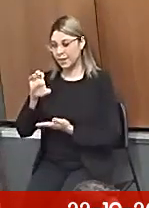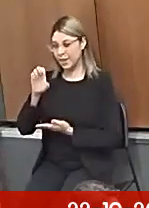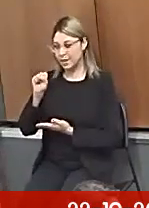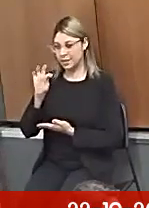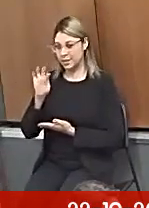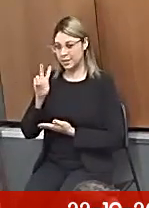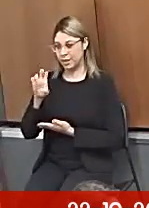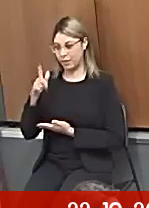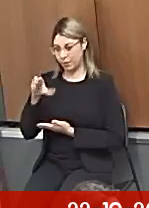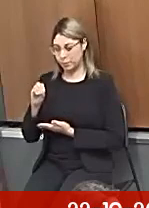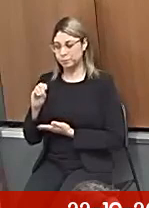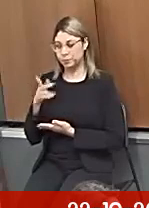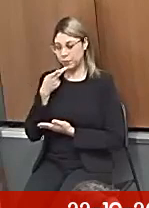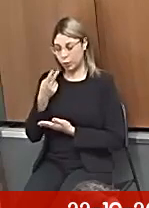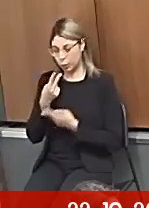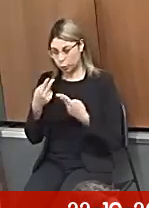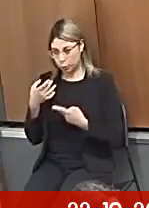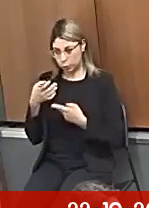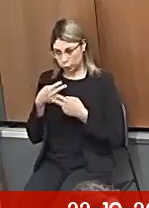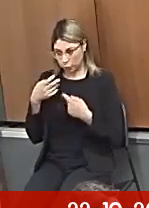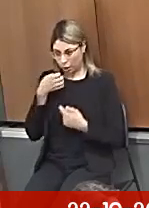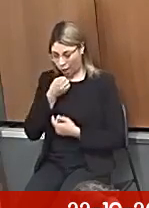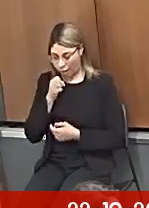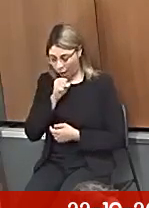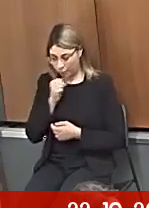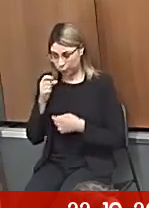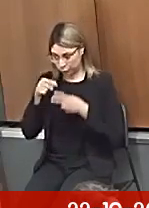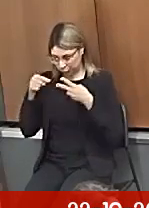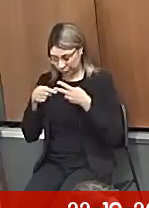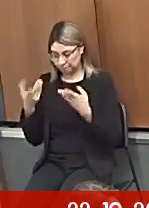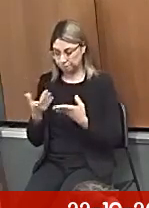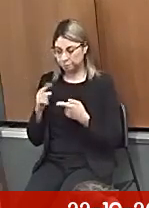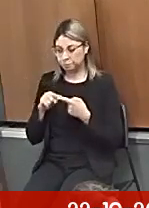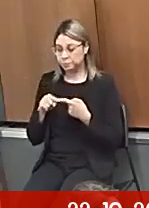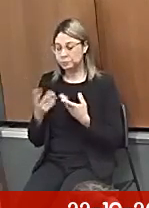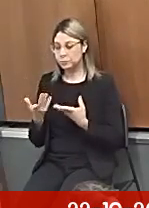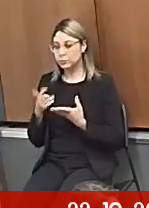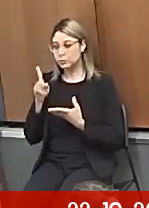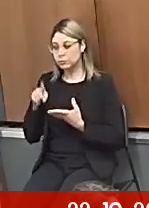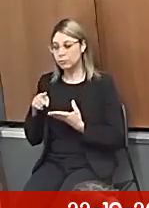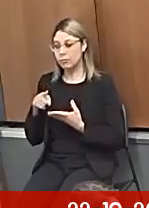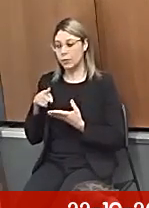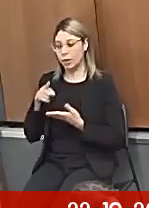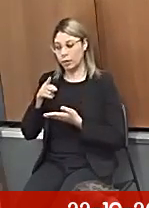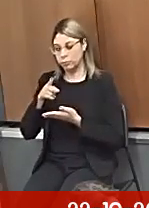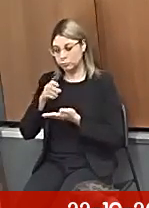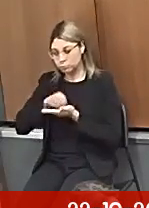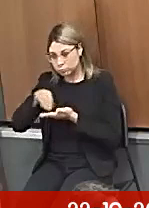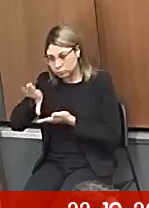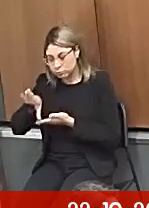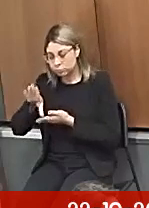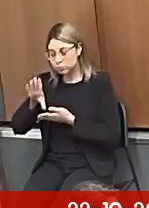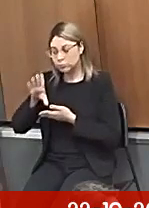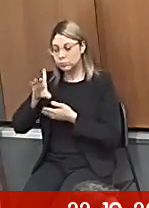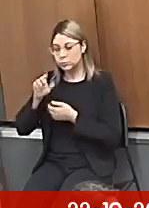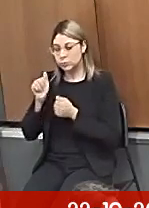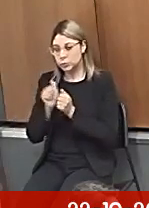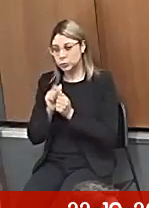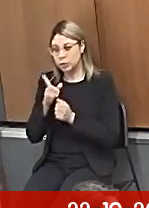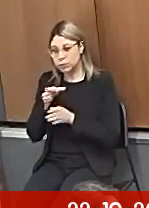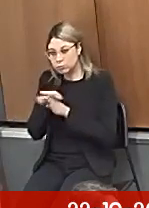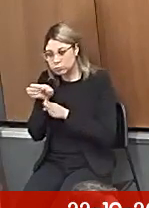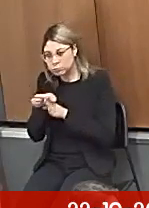TAC, a gente estava conversando aqui muito rapidamente, no caso, seria um envio junto de uma recomendação, porque o